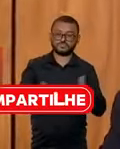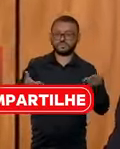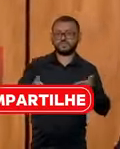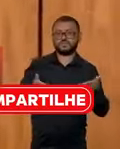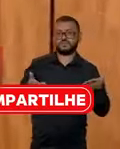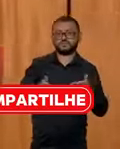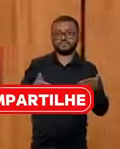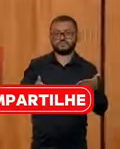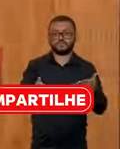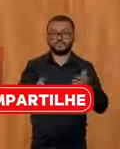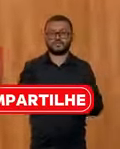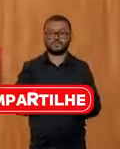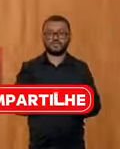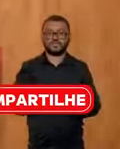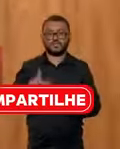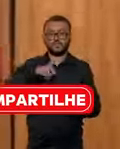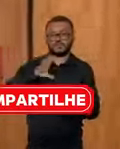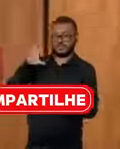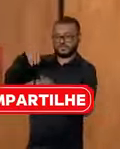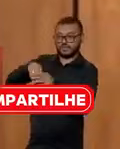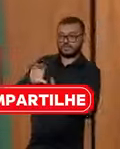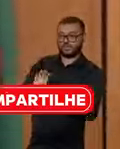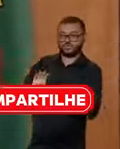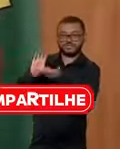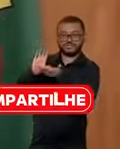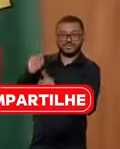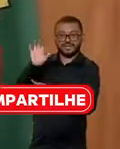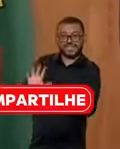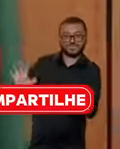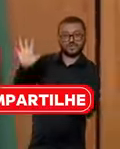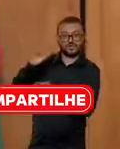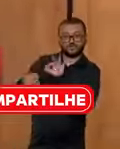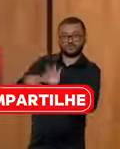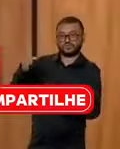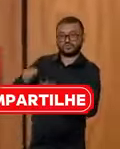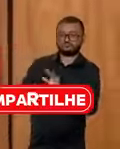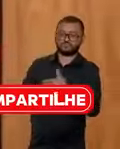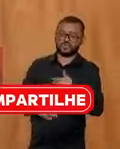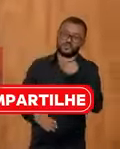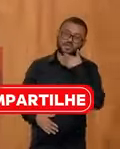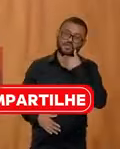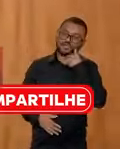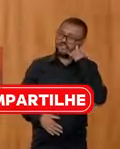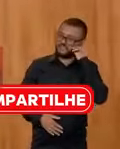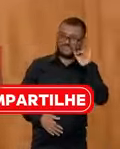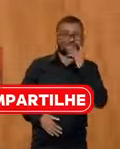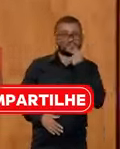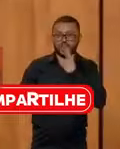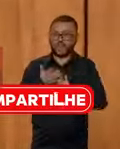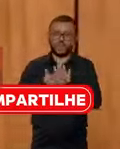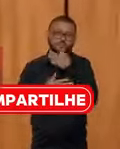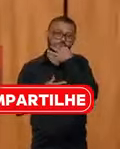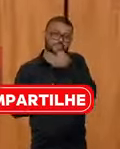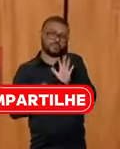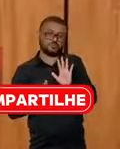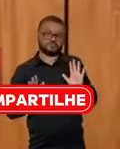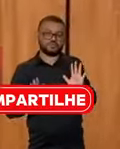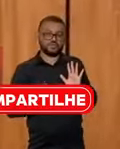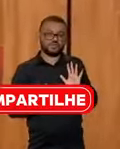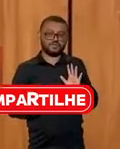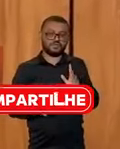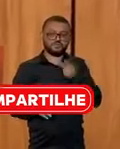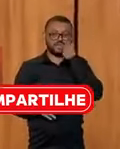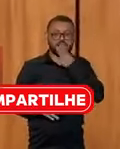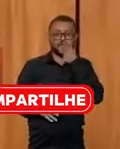agora, sabe, tramitando no Conselho Nacional de Justiça, eu prefiro não dar palpite para ninguém dizer que eu estou